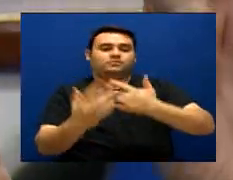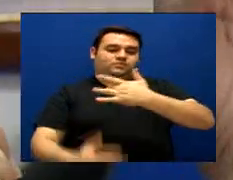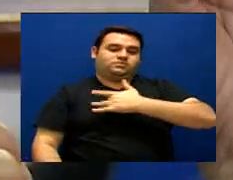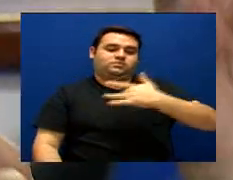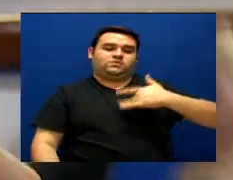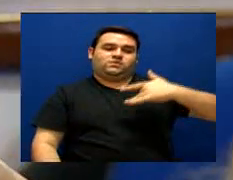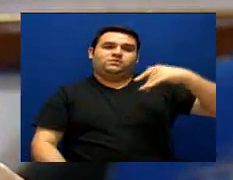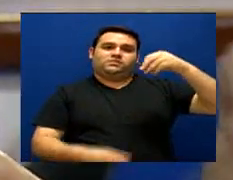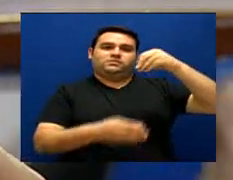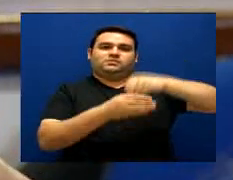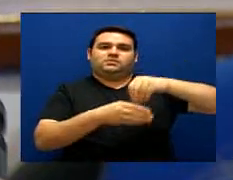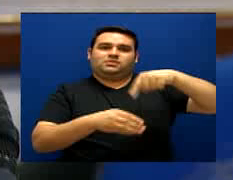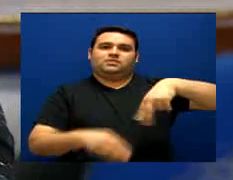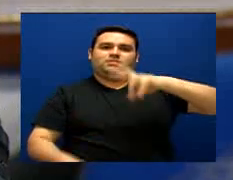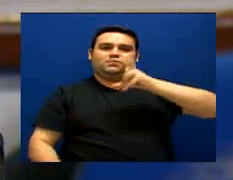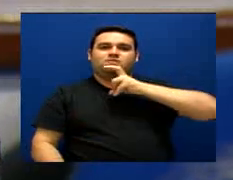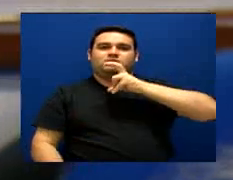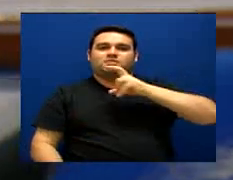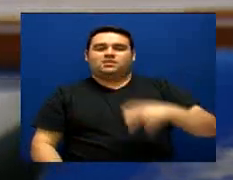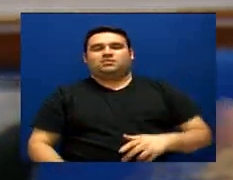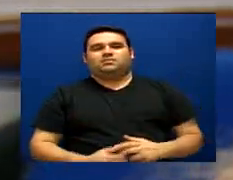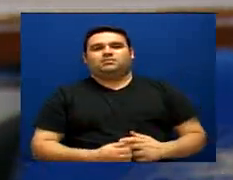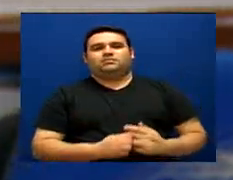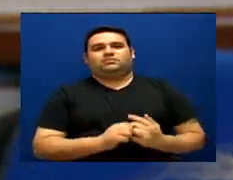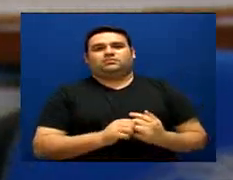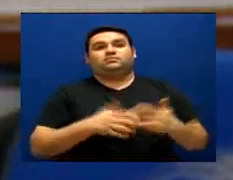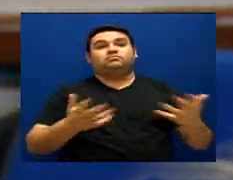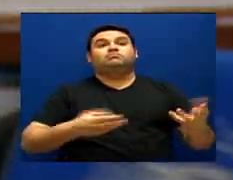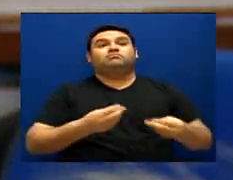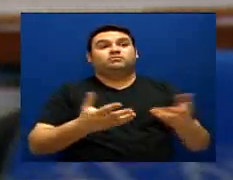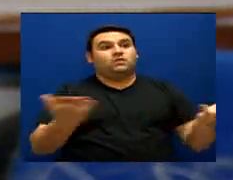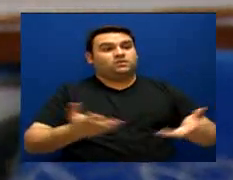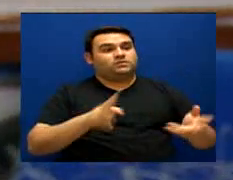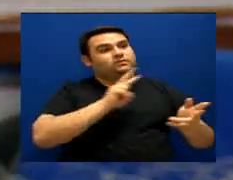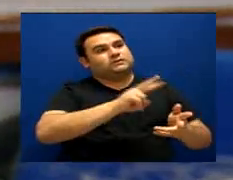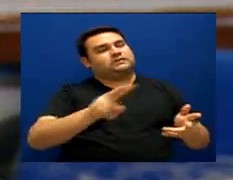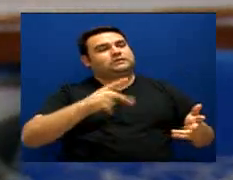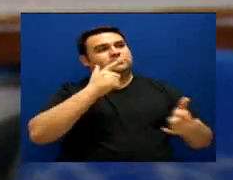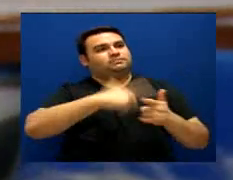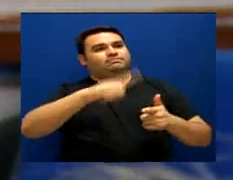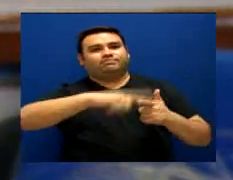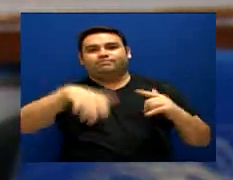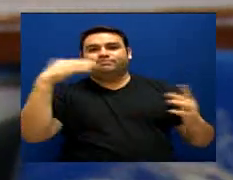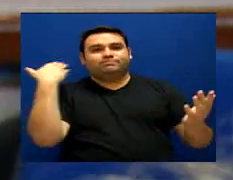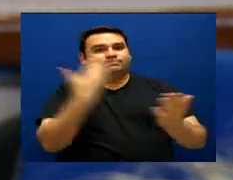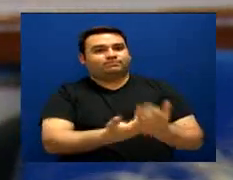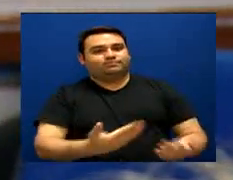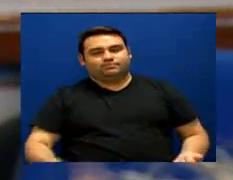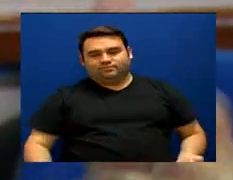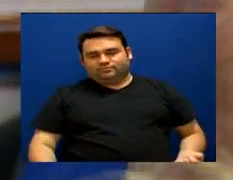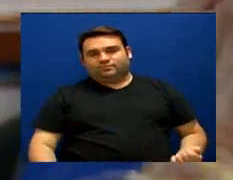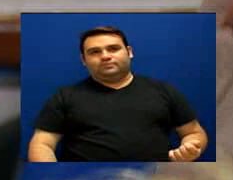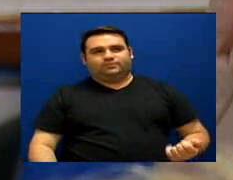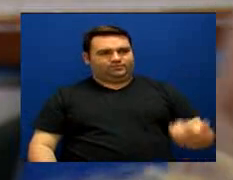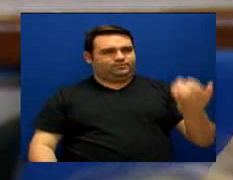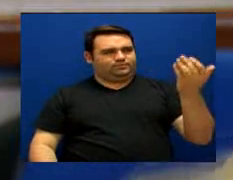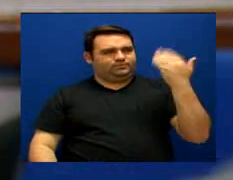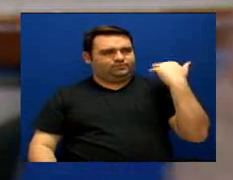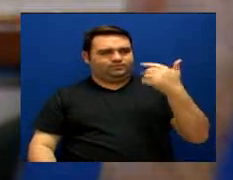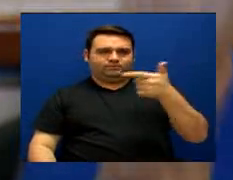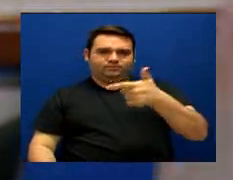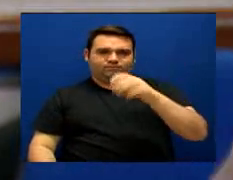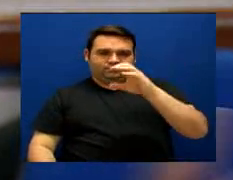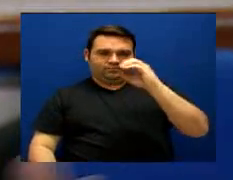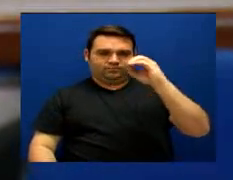saúde em Sorocaba, que deu em tudo que deu até o momento. Em